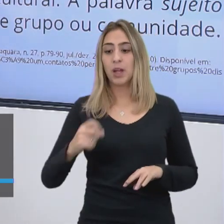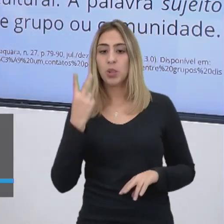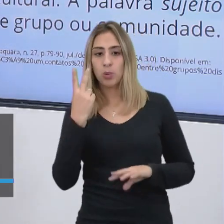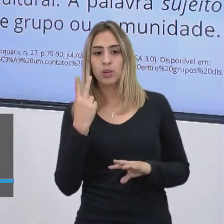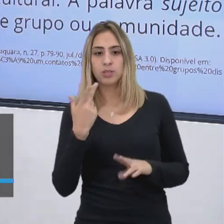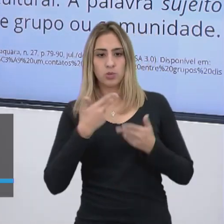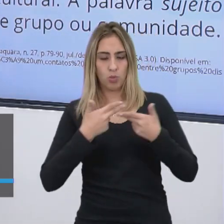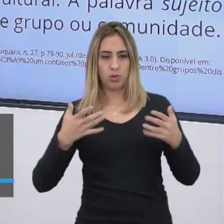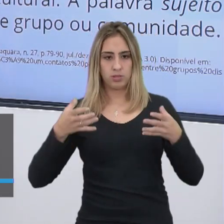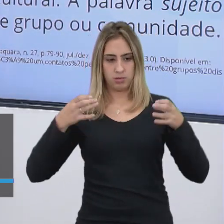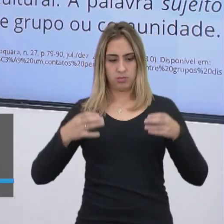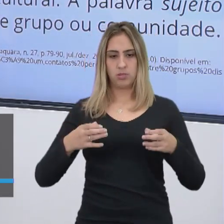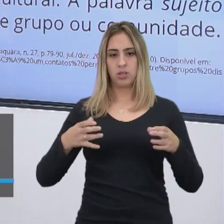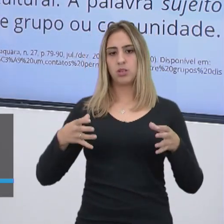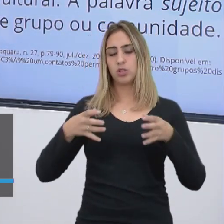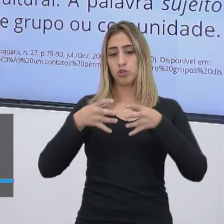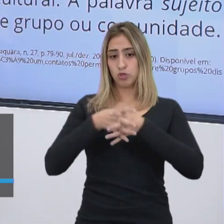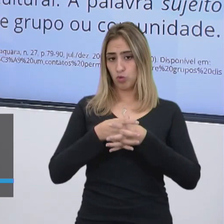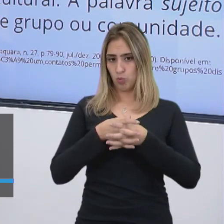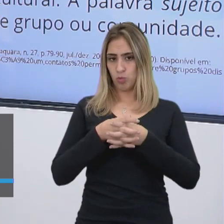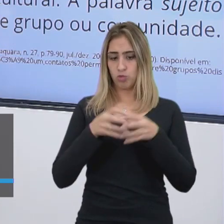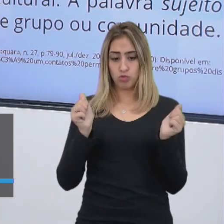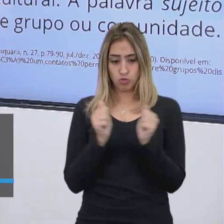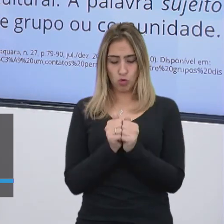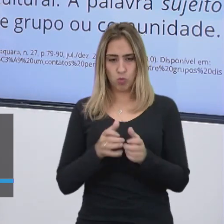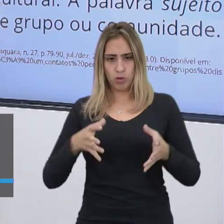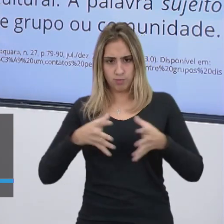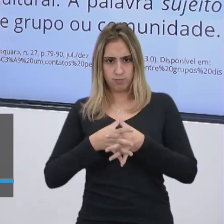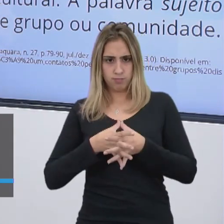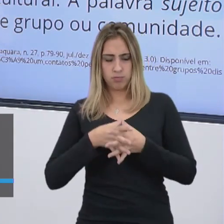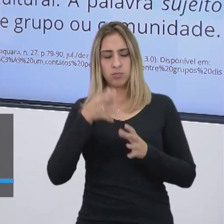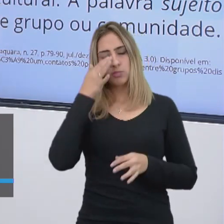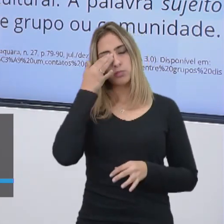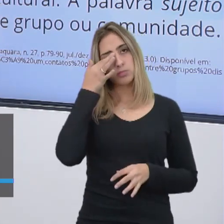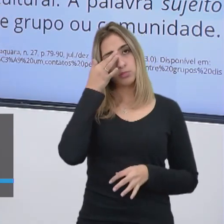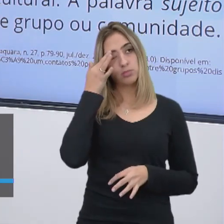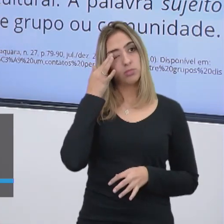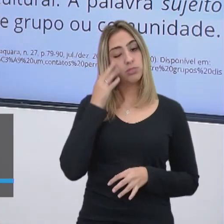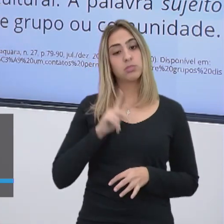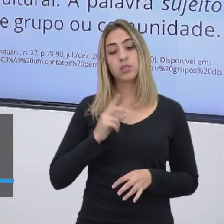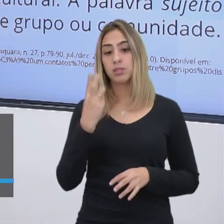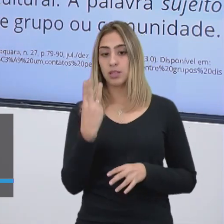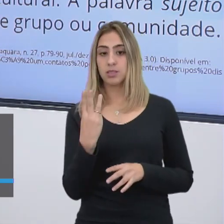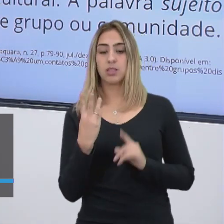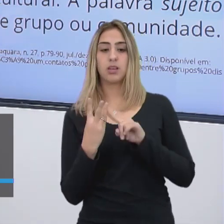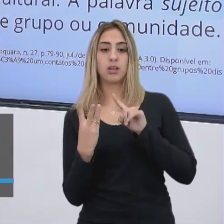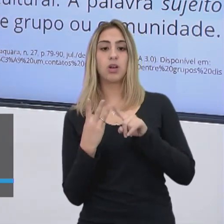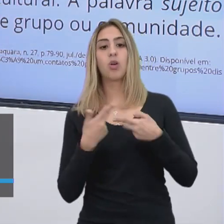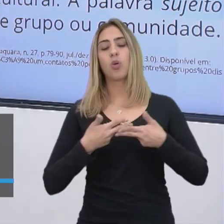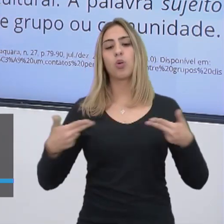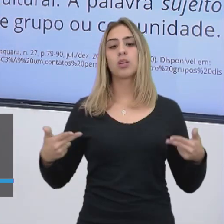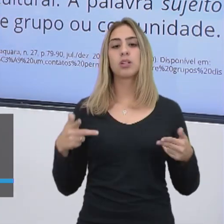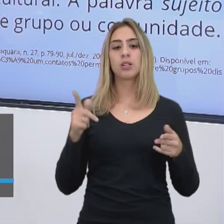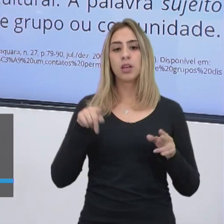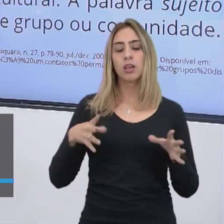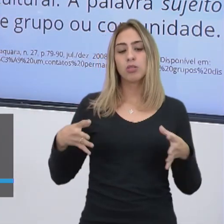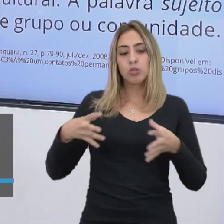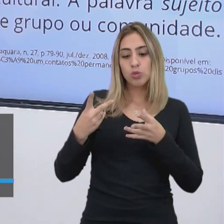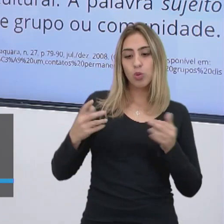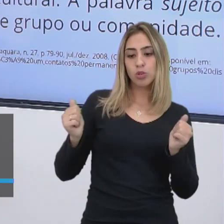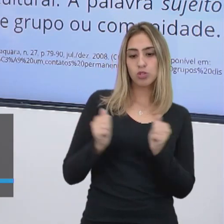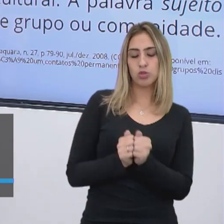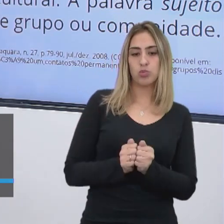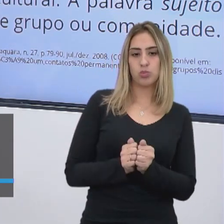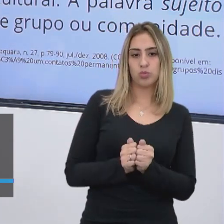elementos, junta eles, e isso sai uma terceira coisa, que é a junção desses